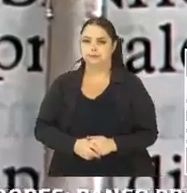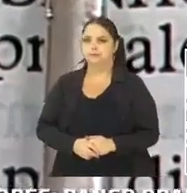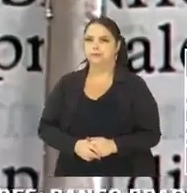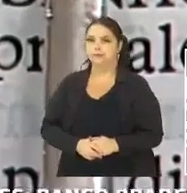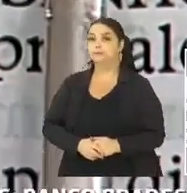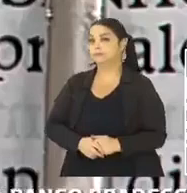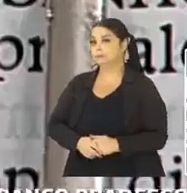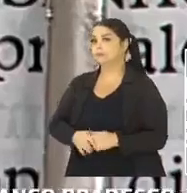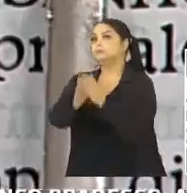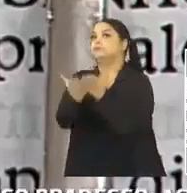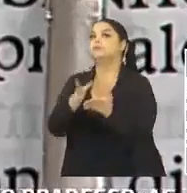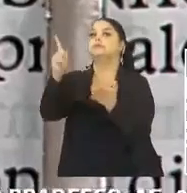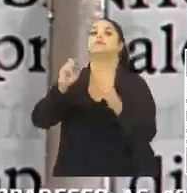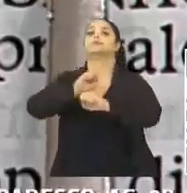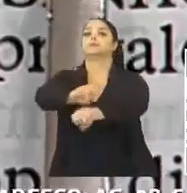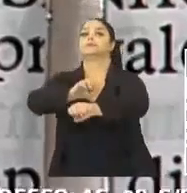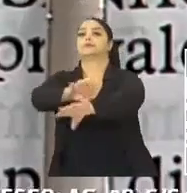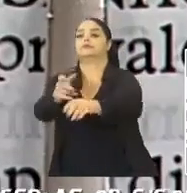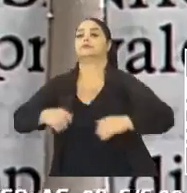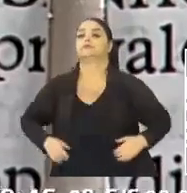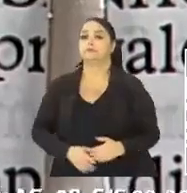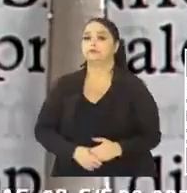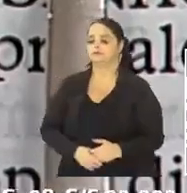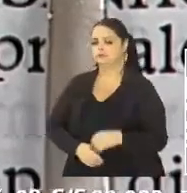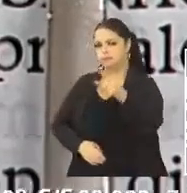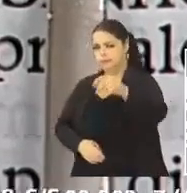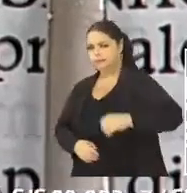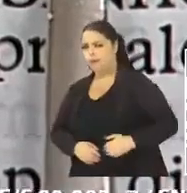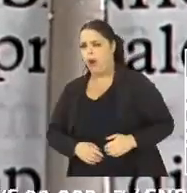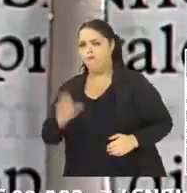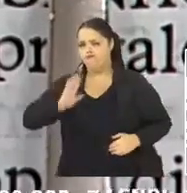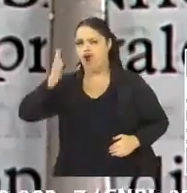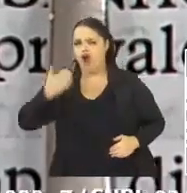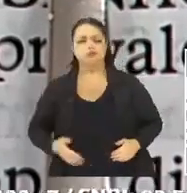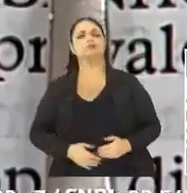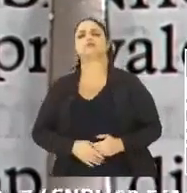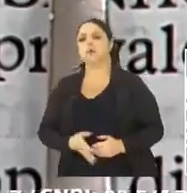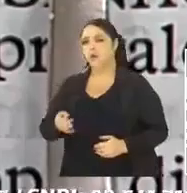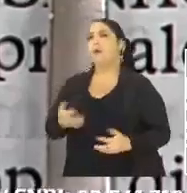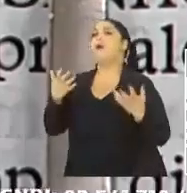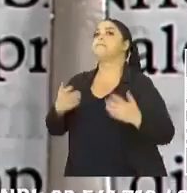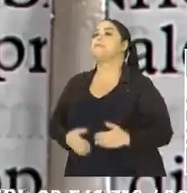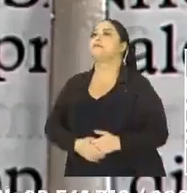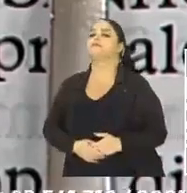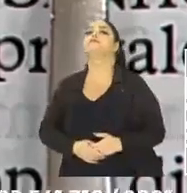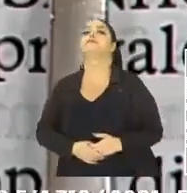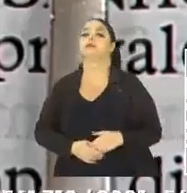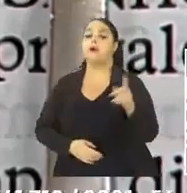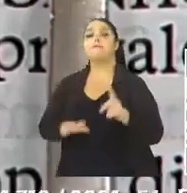E o que a palavra ensina é isso aí, ó. Não adianta você ser hipócrita e achar e querer passar uma coisa que não